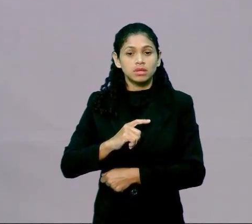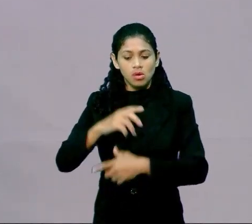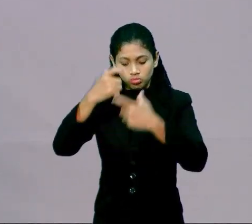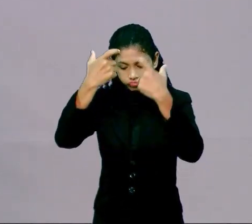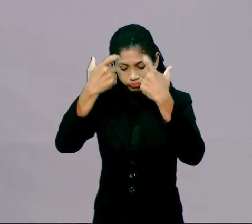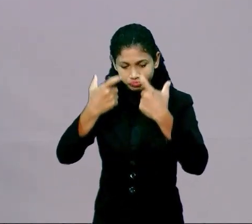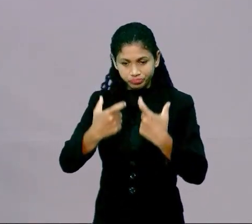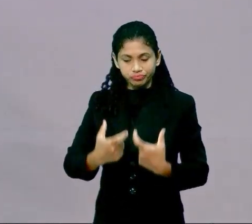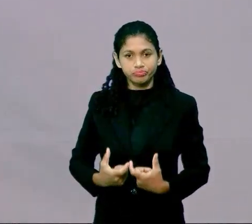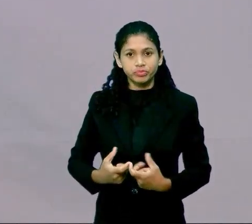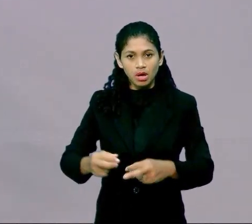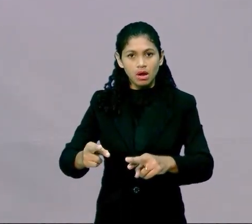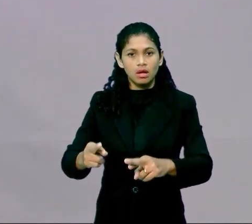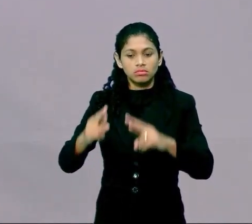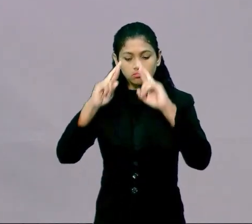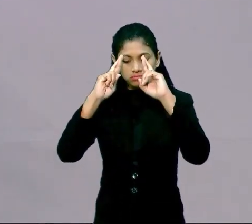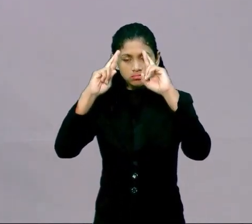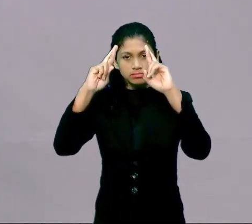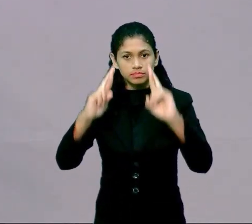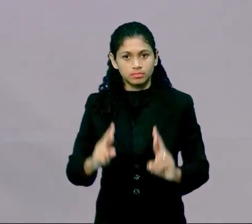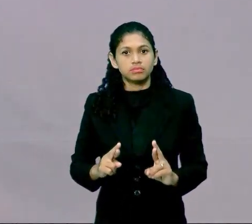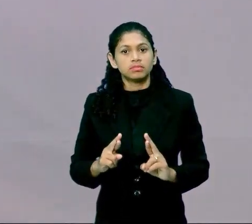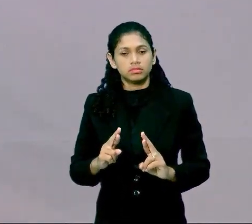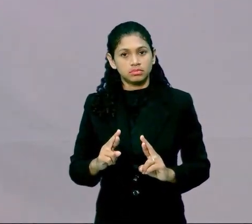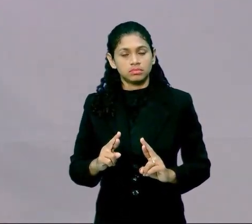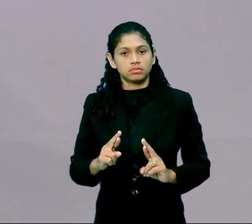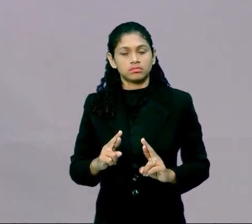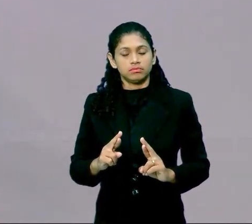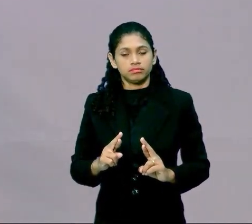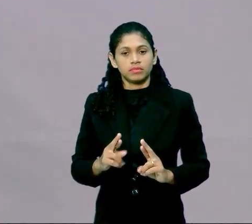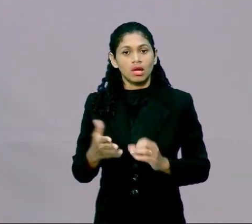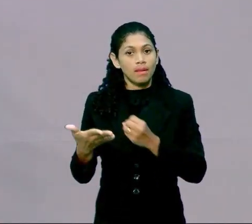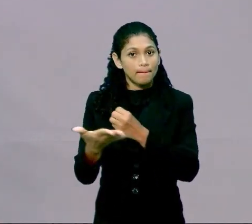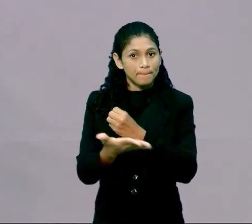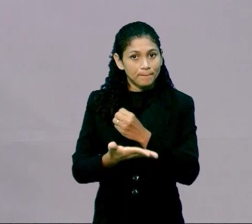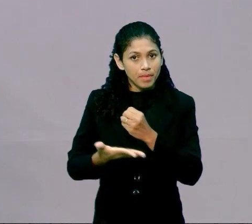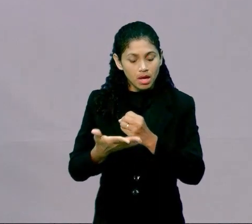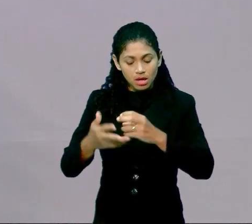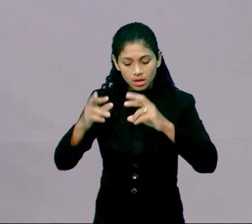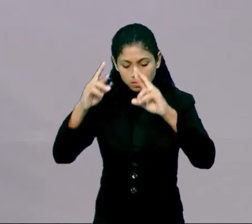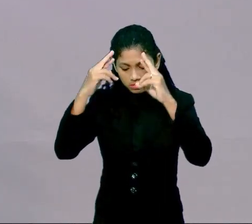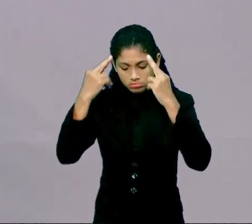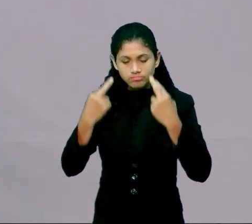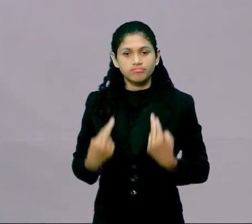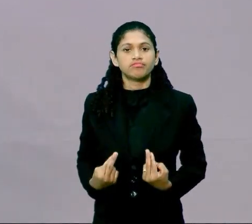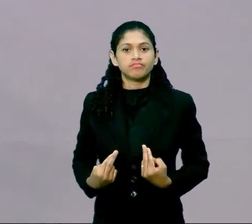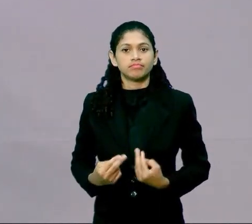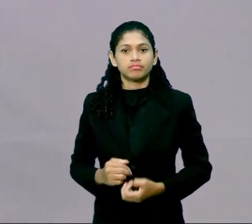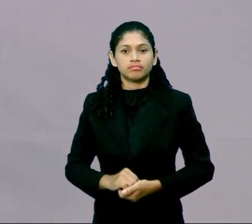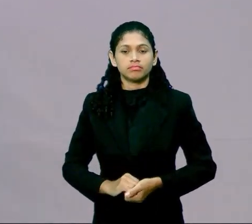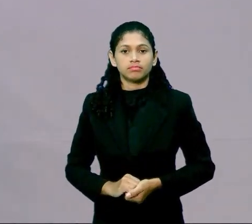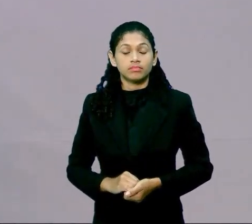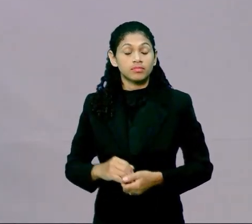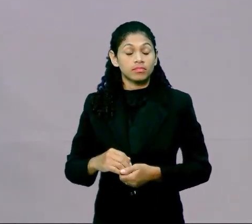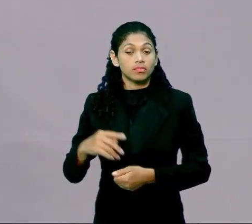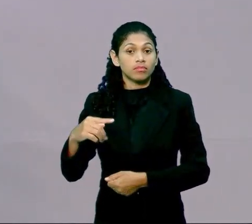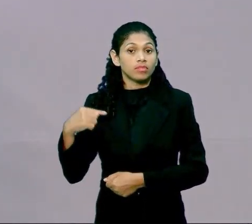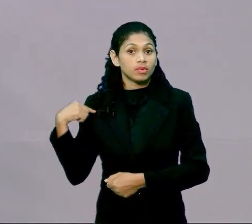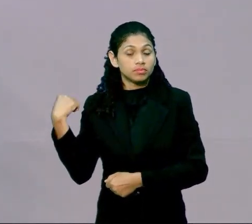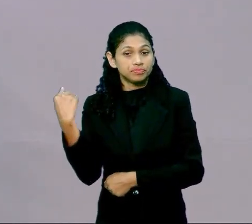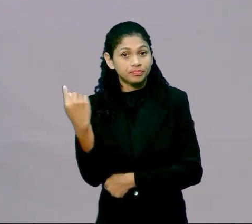física respeitados. Isso é a base da dignidade da pessoa humana. E todos